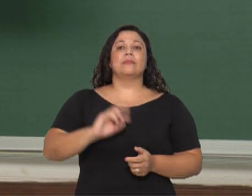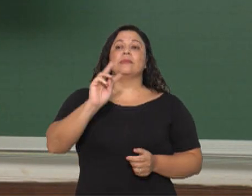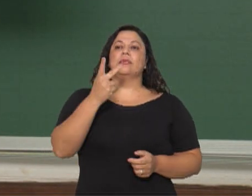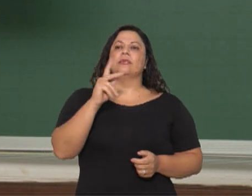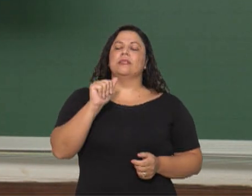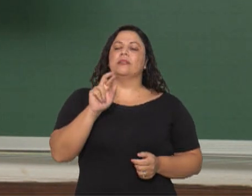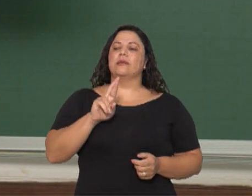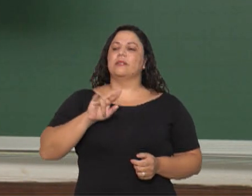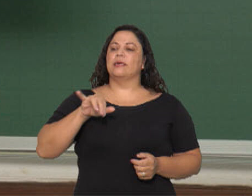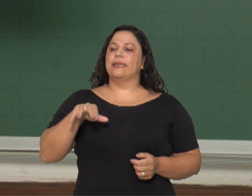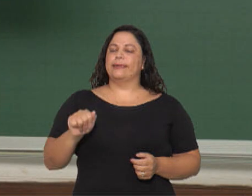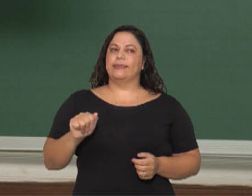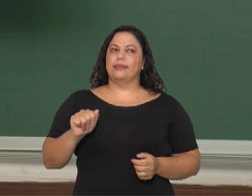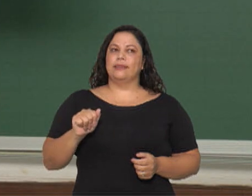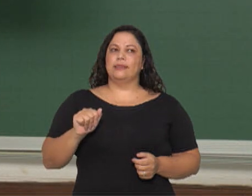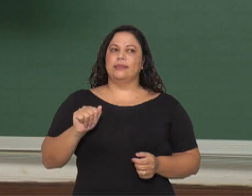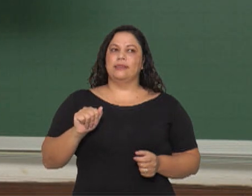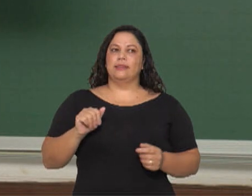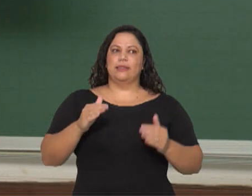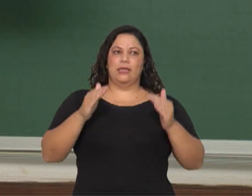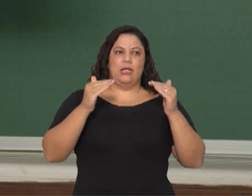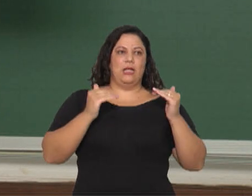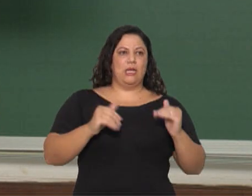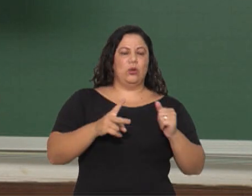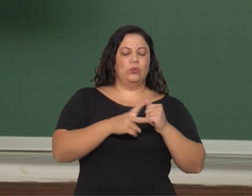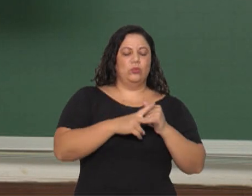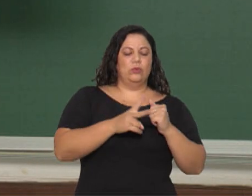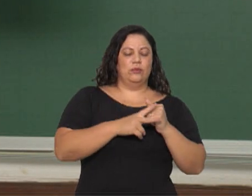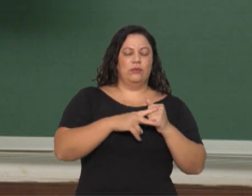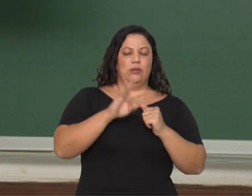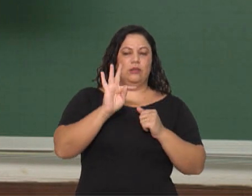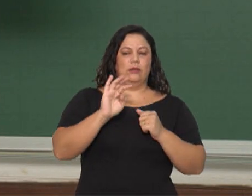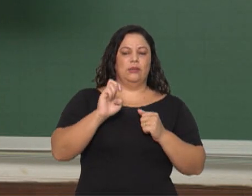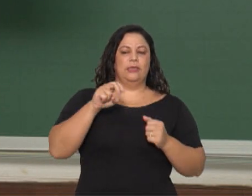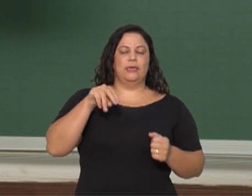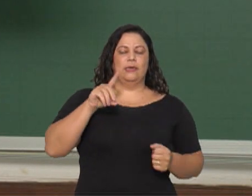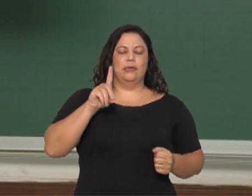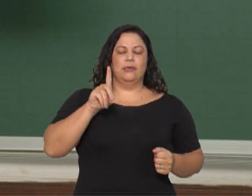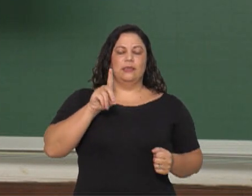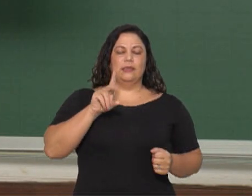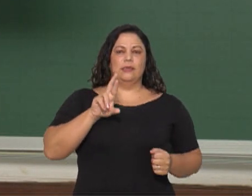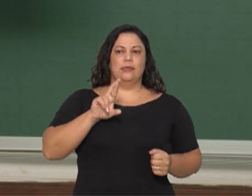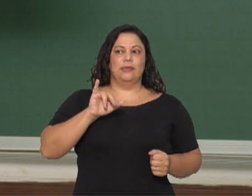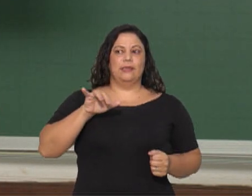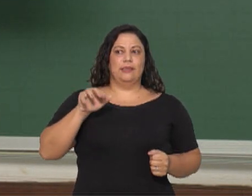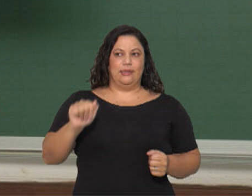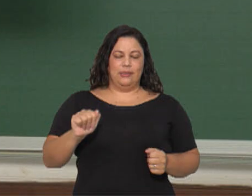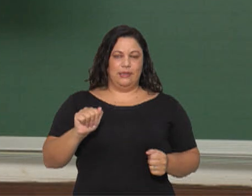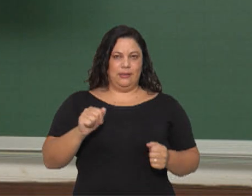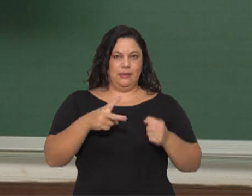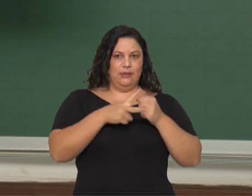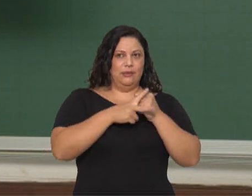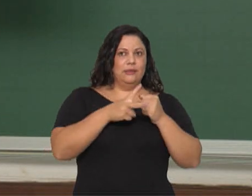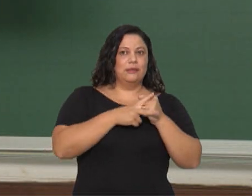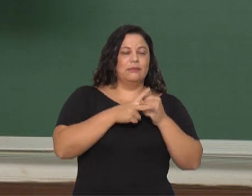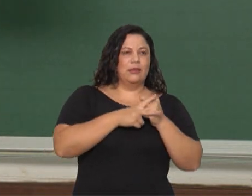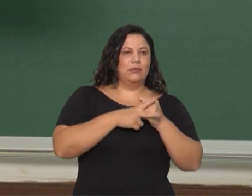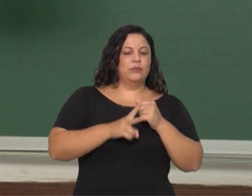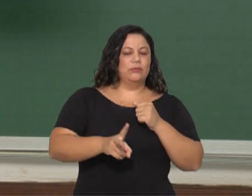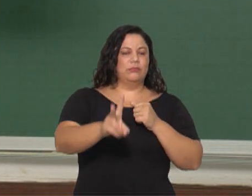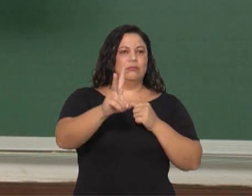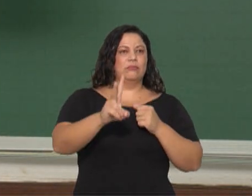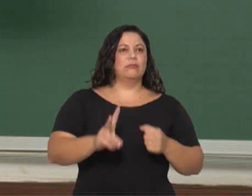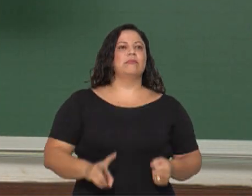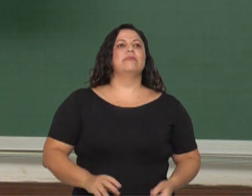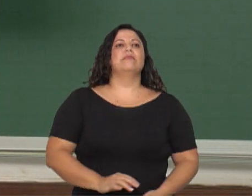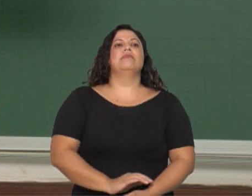Haria, tendria. Os 2 verbos regulares que nós observamos aqui. Os demais são regulares, certo? Vamos continuando